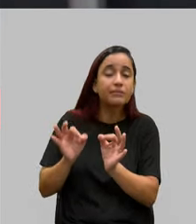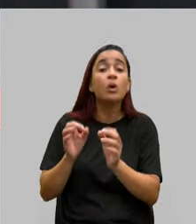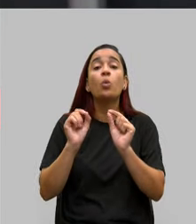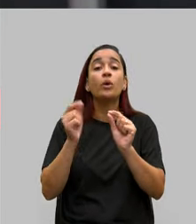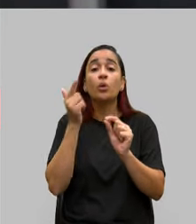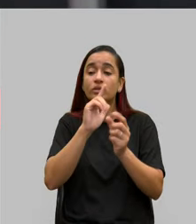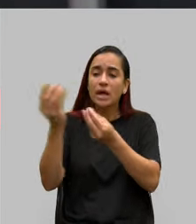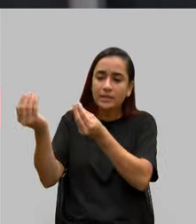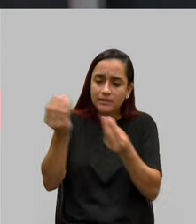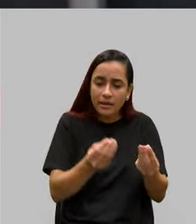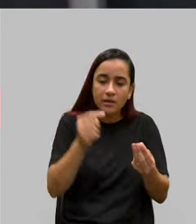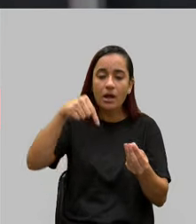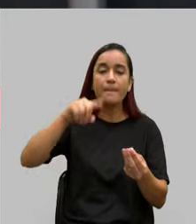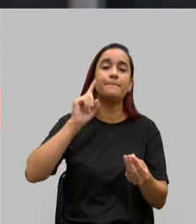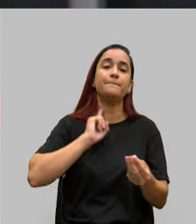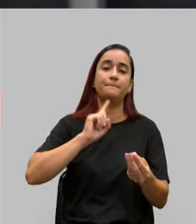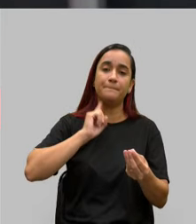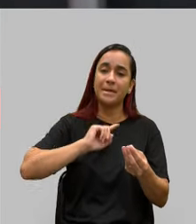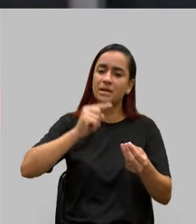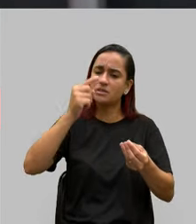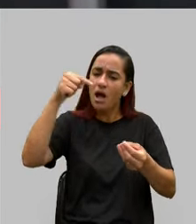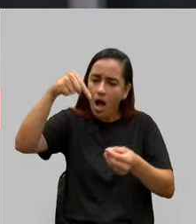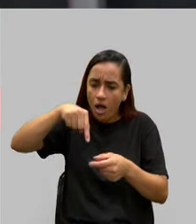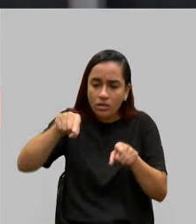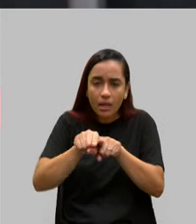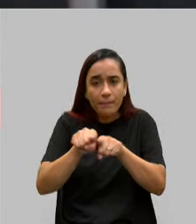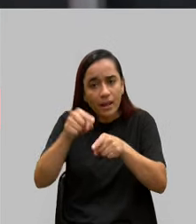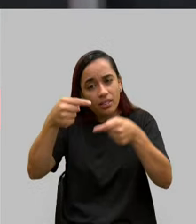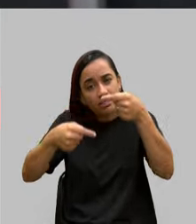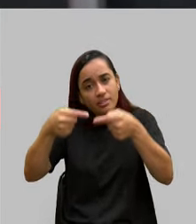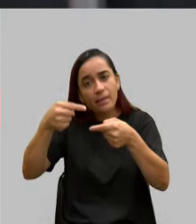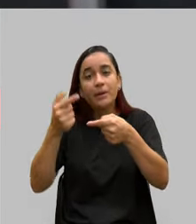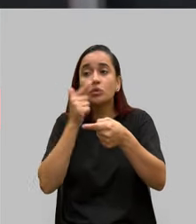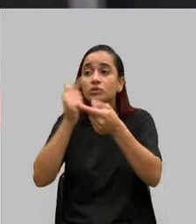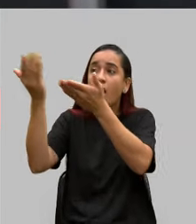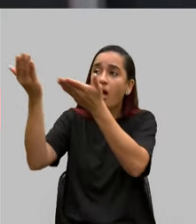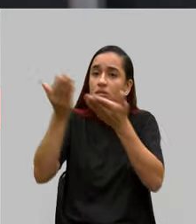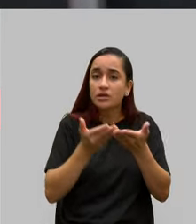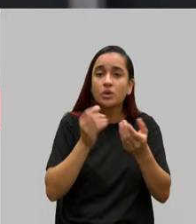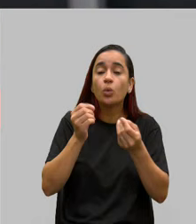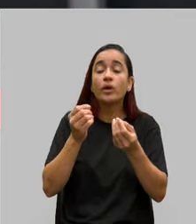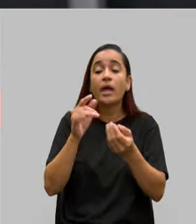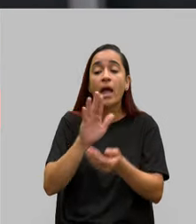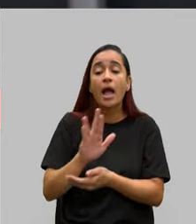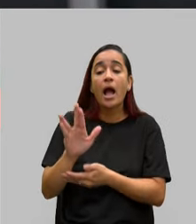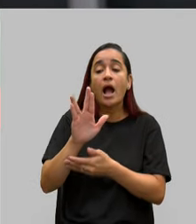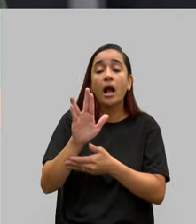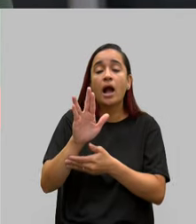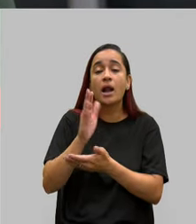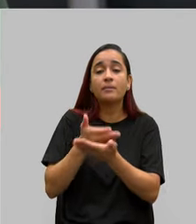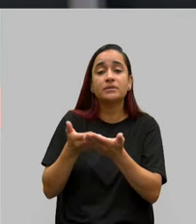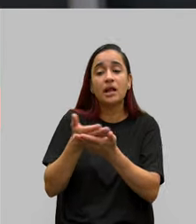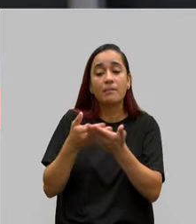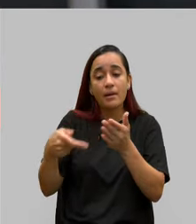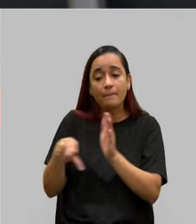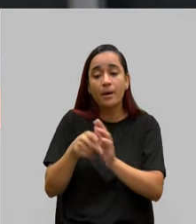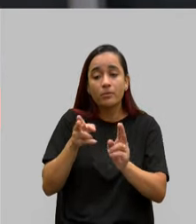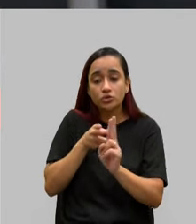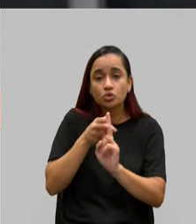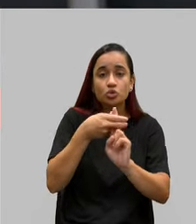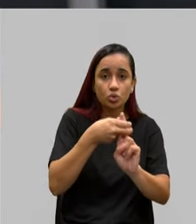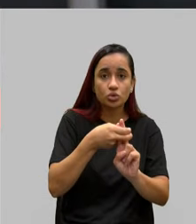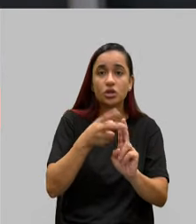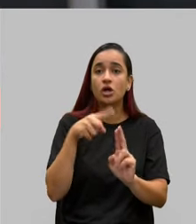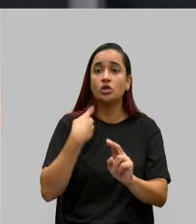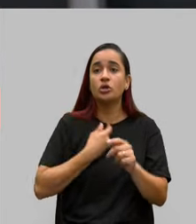trazer pro debate eh essa a cannabis terapêutica para o SUS nós precisamos dar acesso a todas as